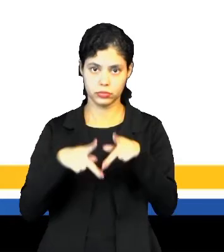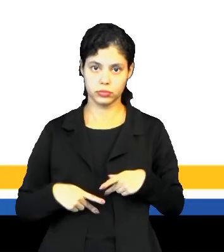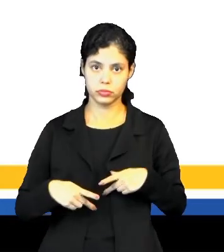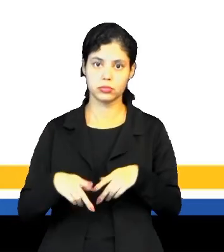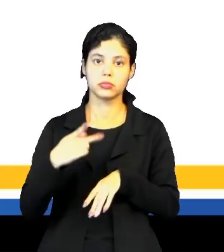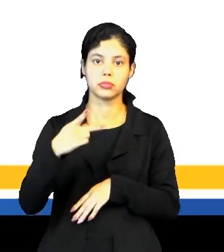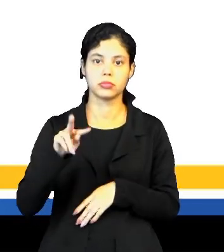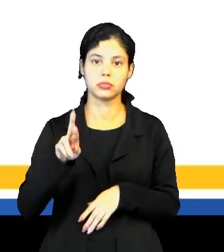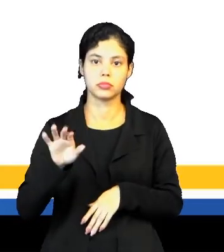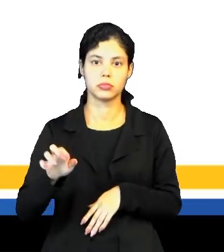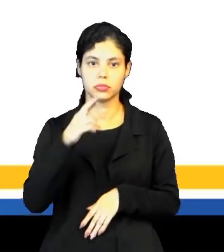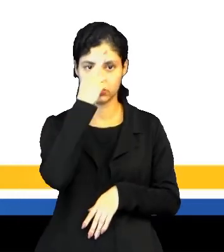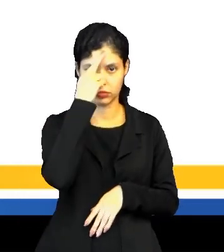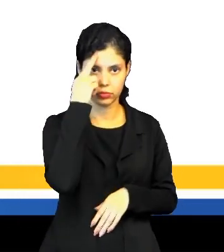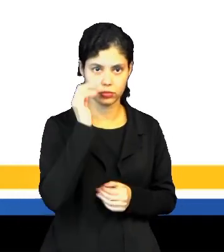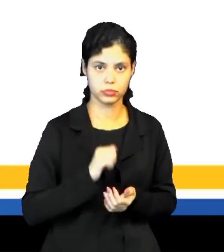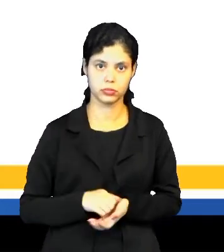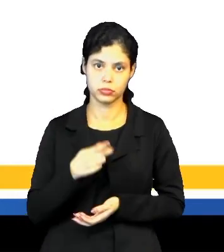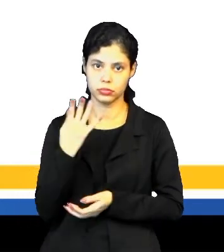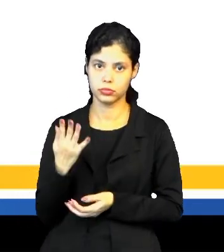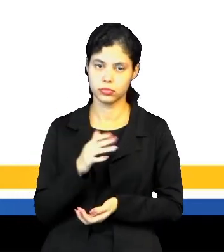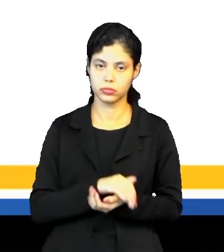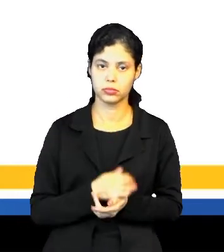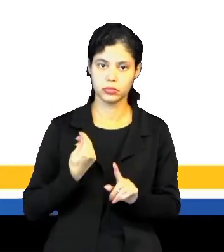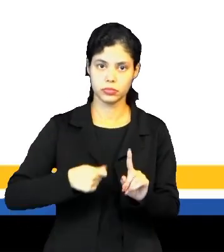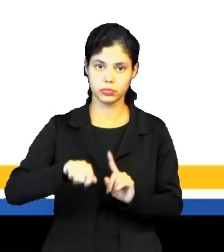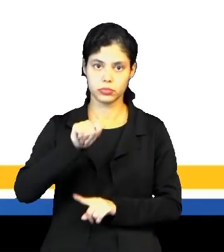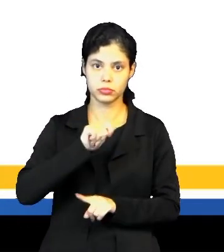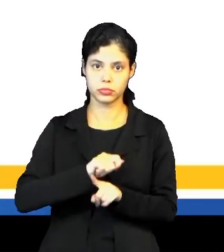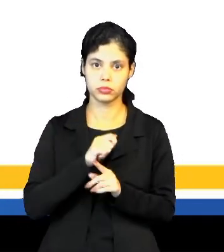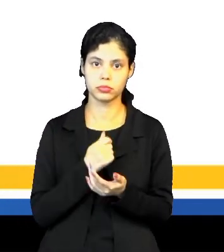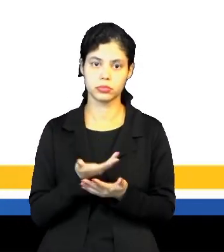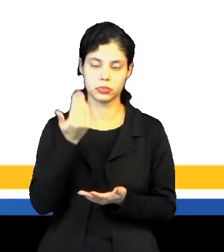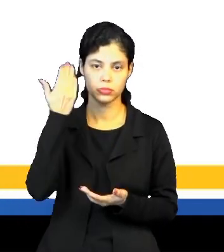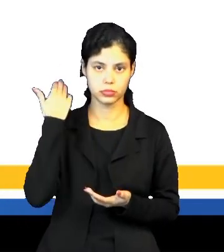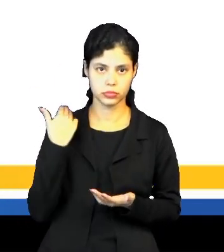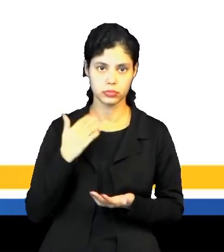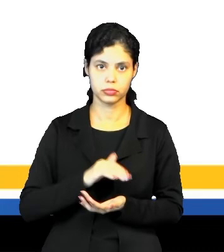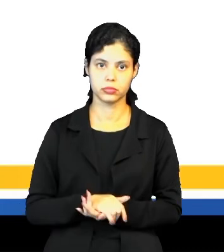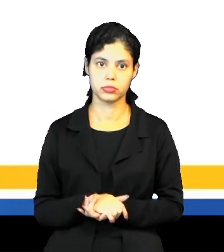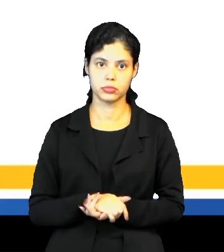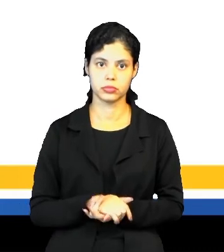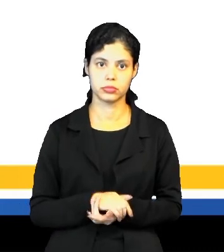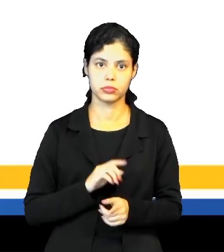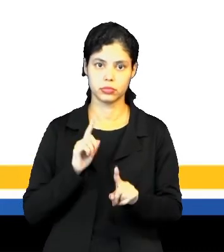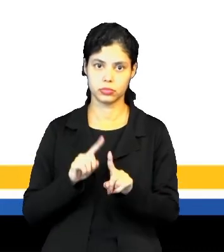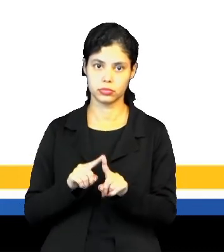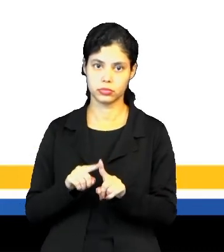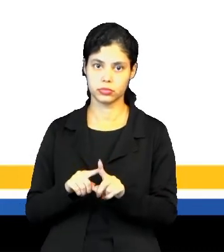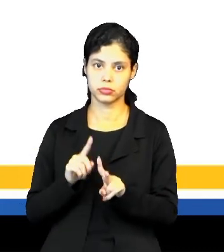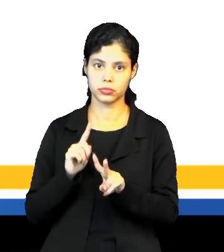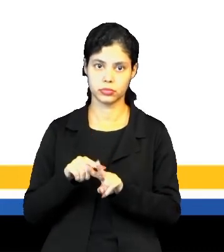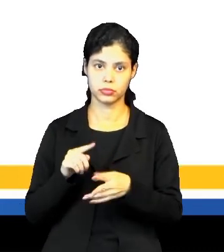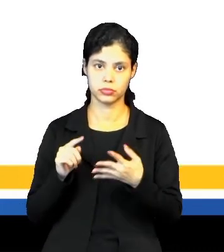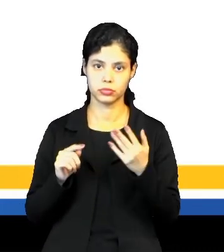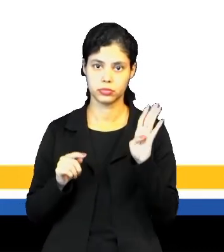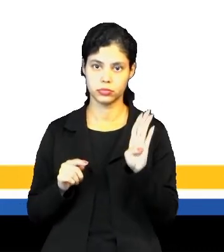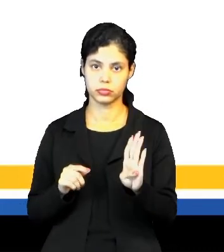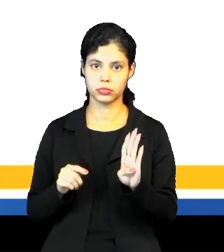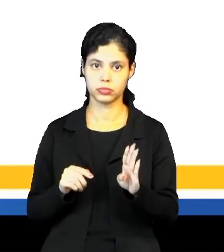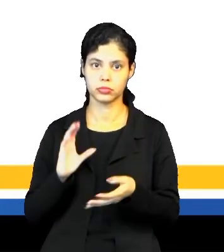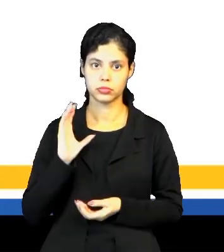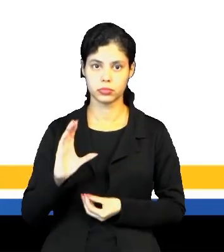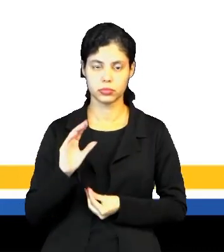da pré-história o contavam através dos calendários que existiam há milhares de anos, de galhos de árvores,